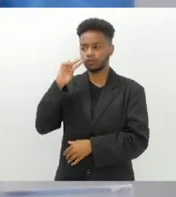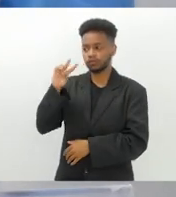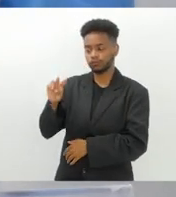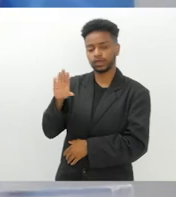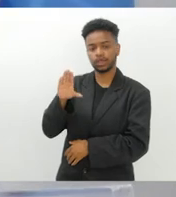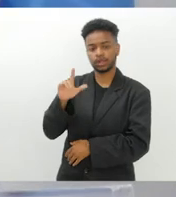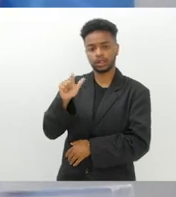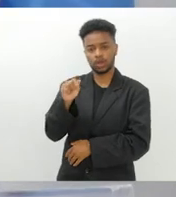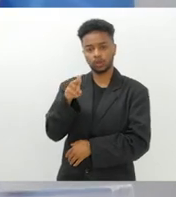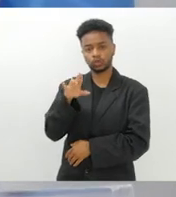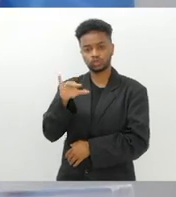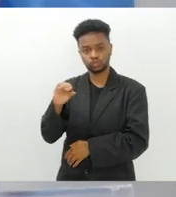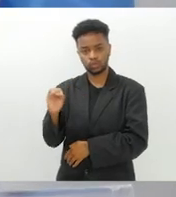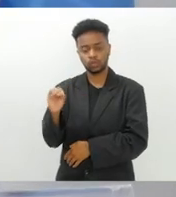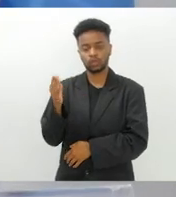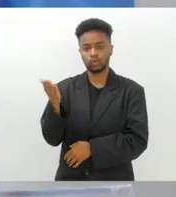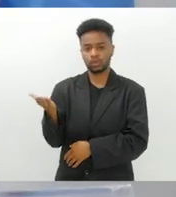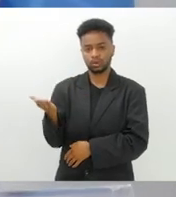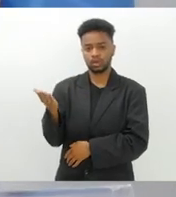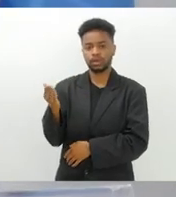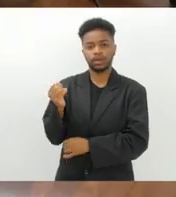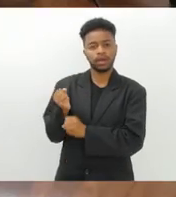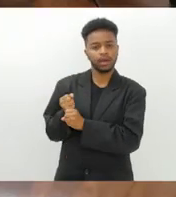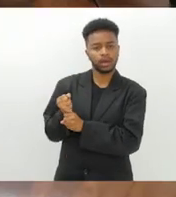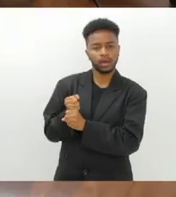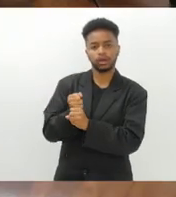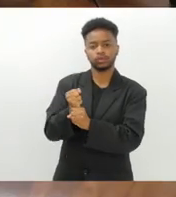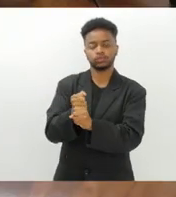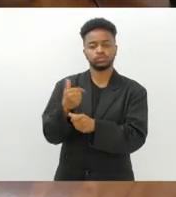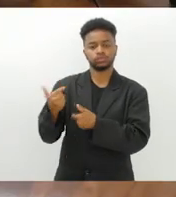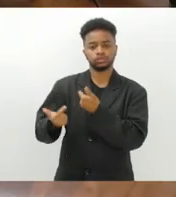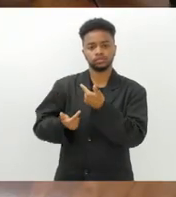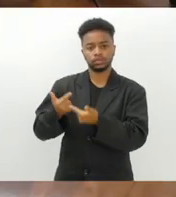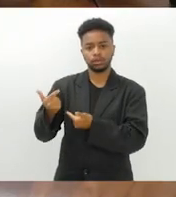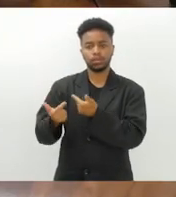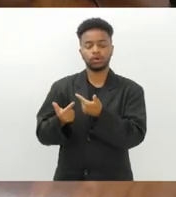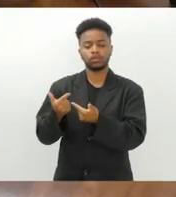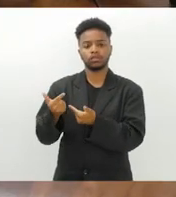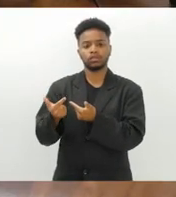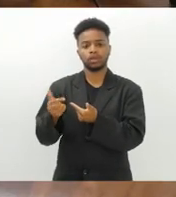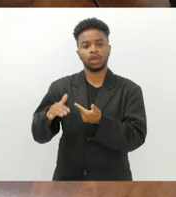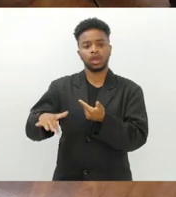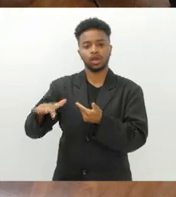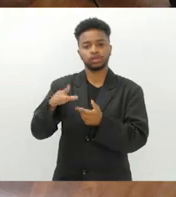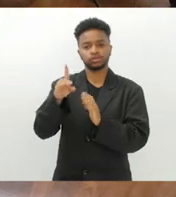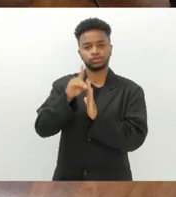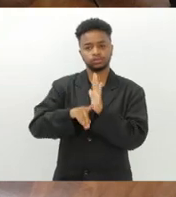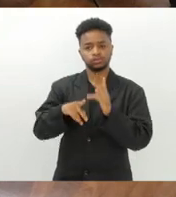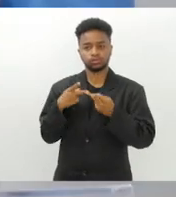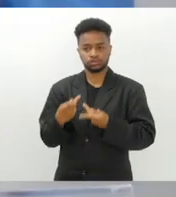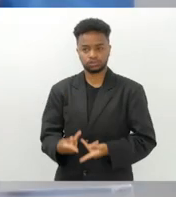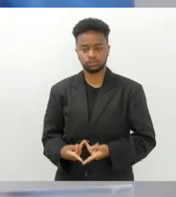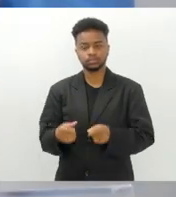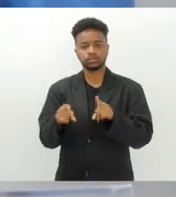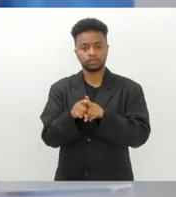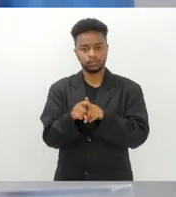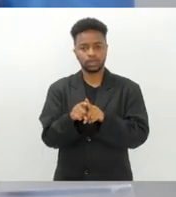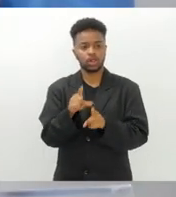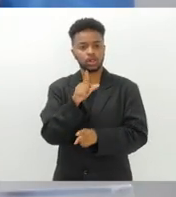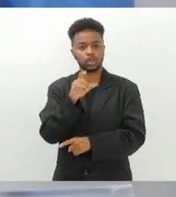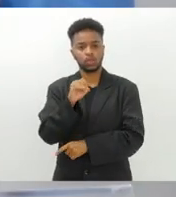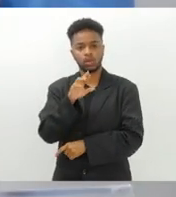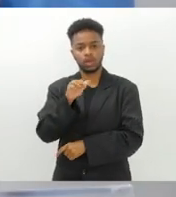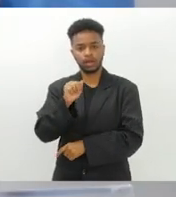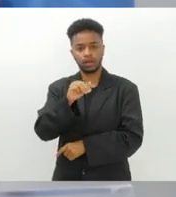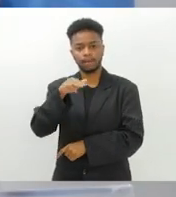que durante muitos anos foi o superintendente de Direitos Humanos, onde a Lohama trabalhava também, tinha o